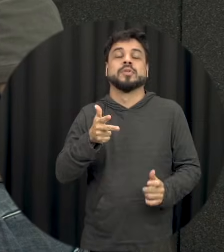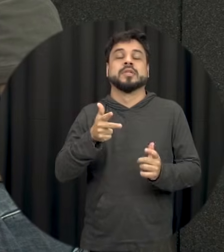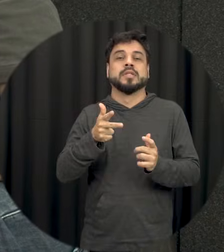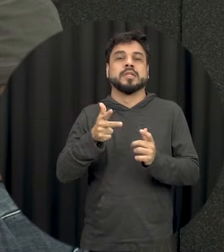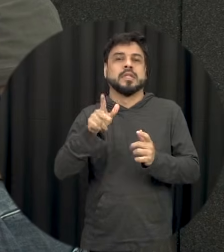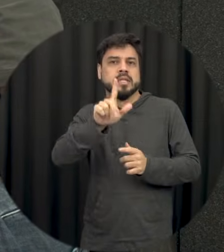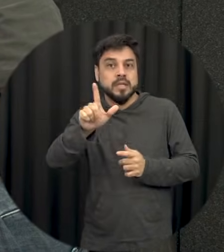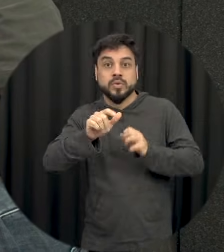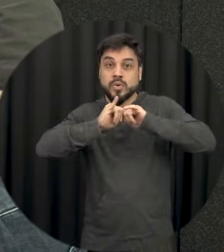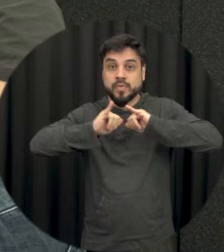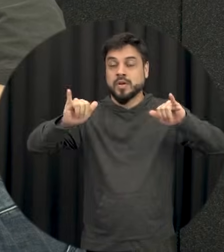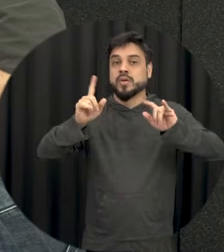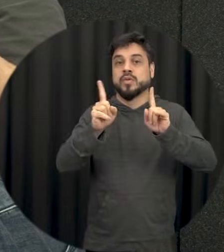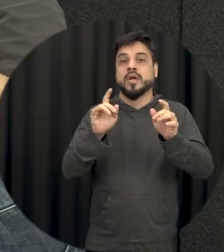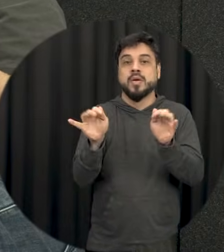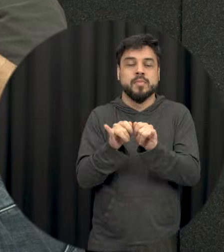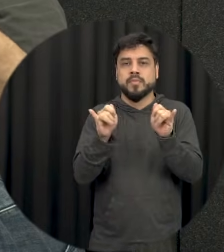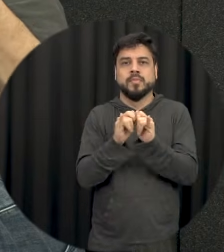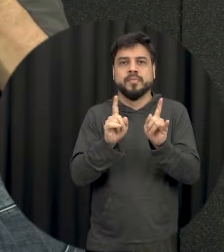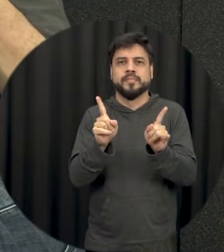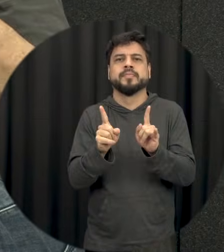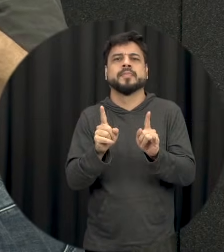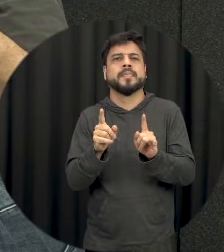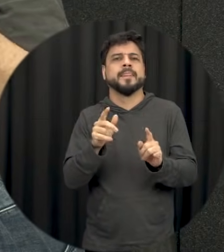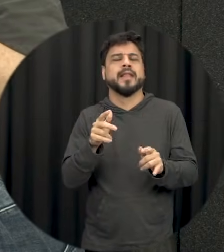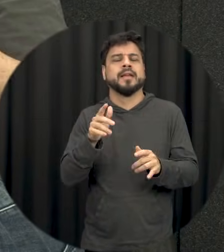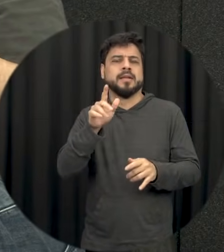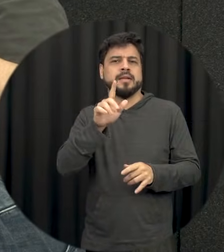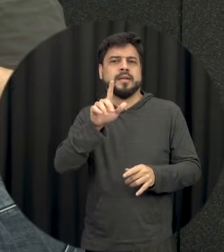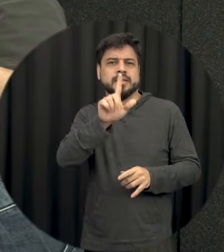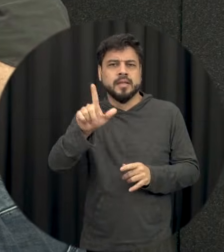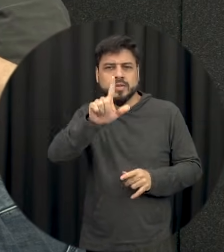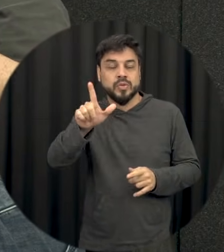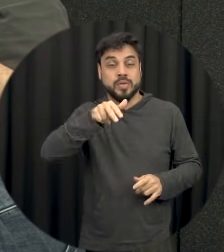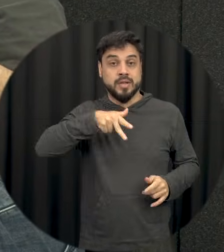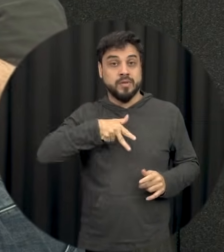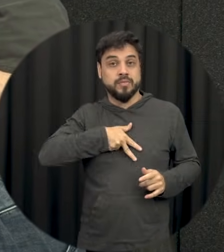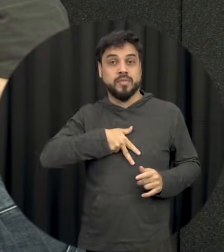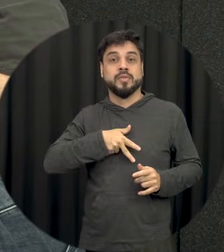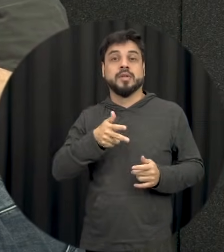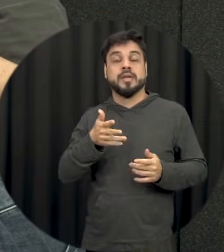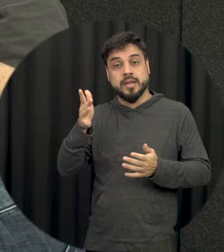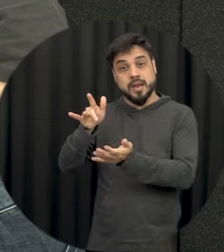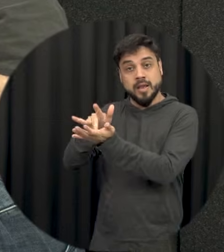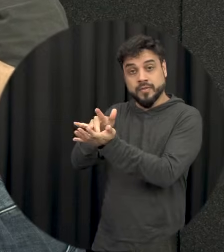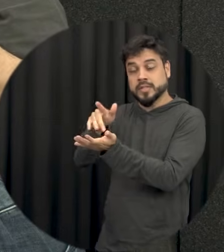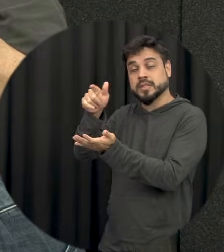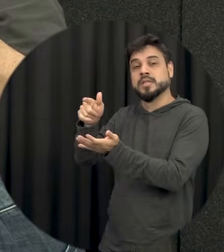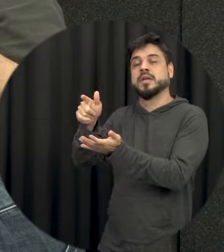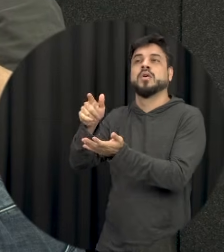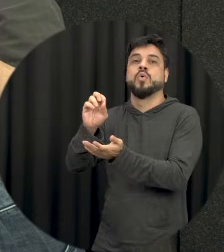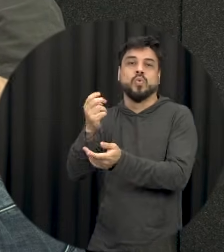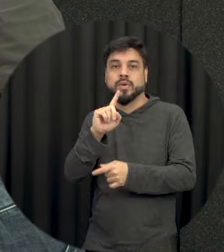banais, né? Literatura e antropologia são duas coisas que, na ficção ou não, na realidade ou não, dão conta